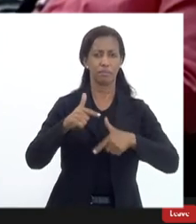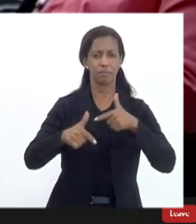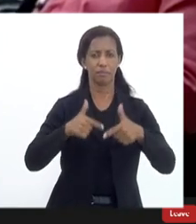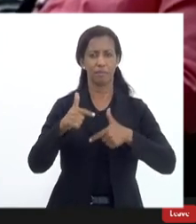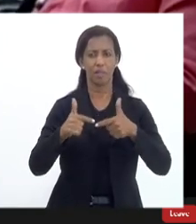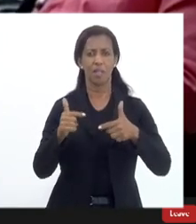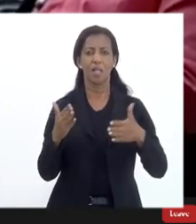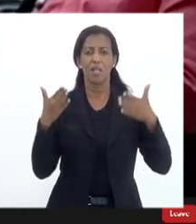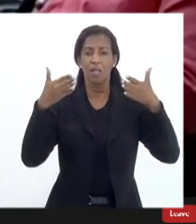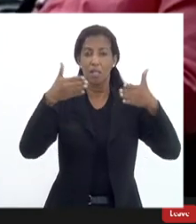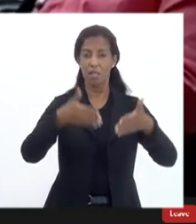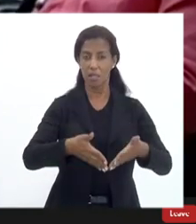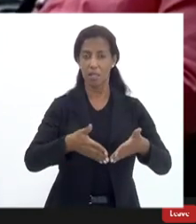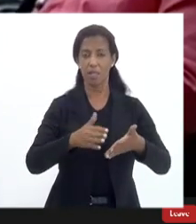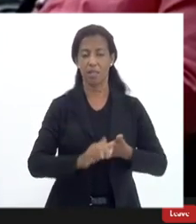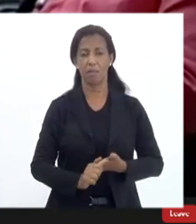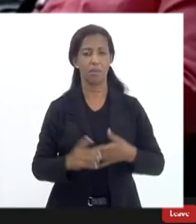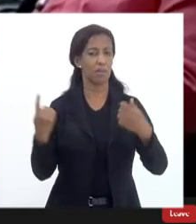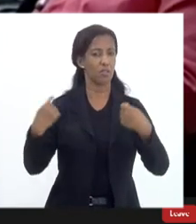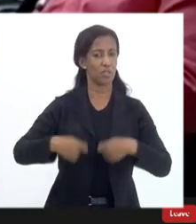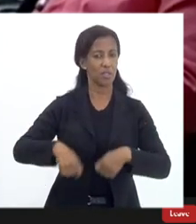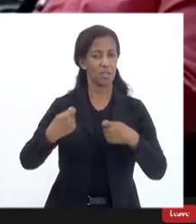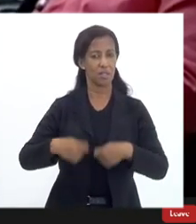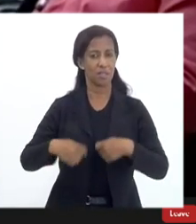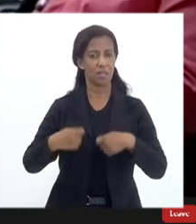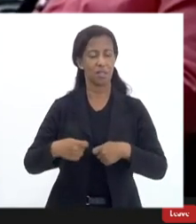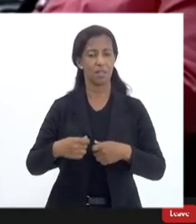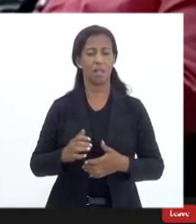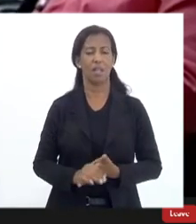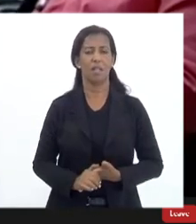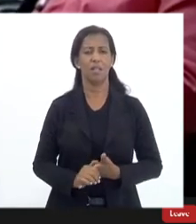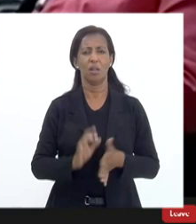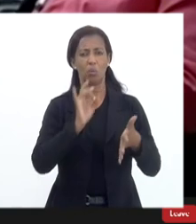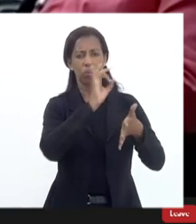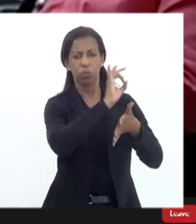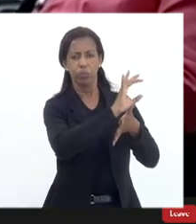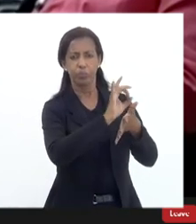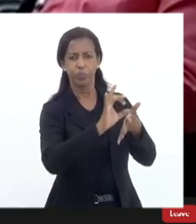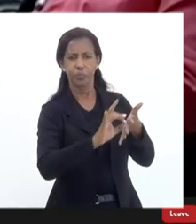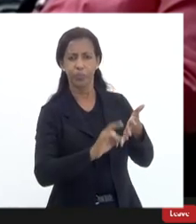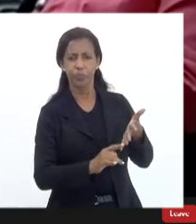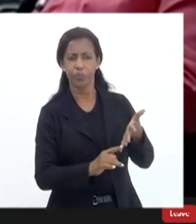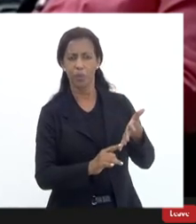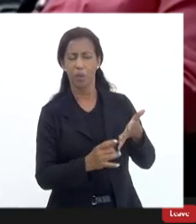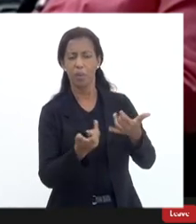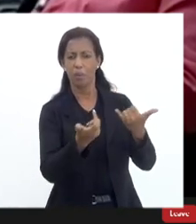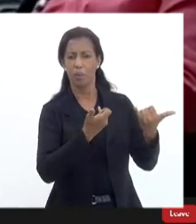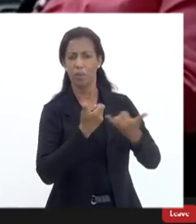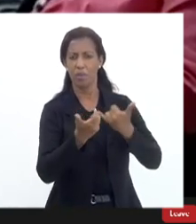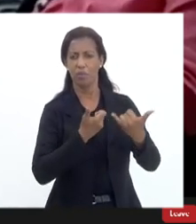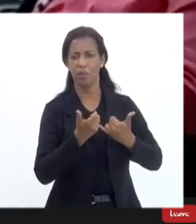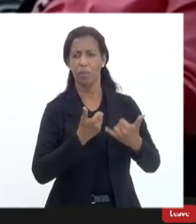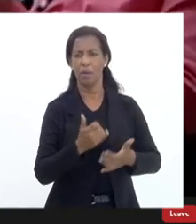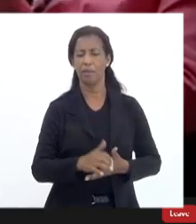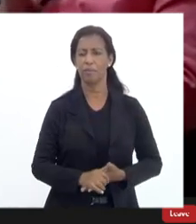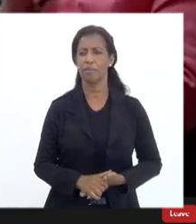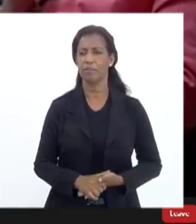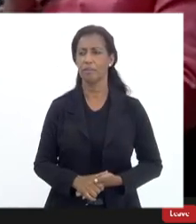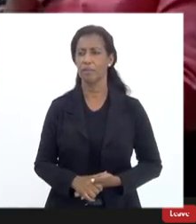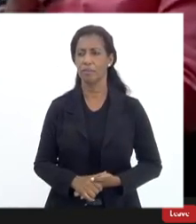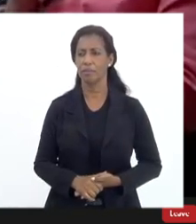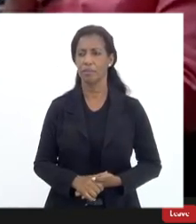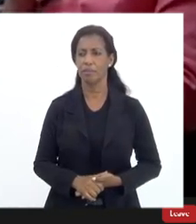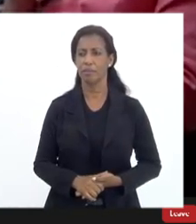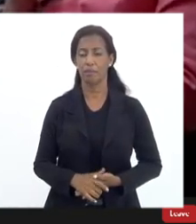cima daquelas necessidades que o senhor contribuiu para nos informar, né?